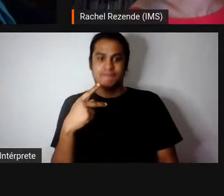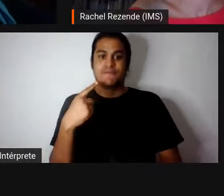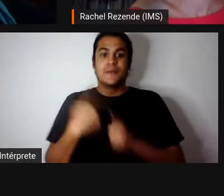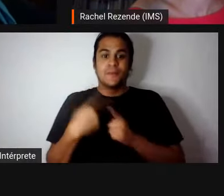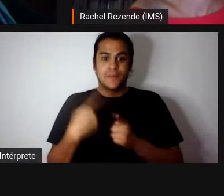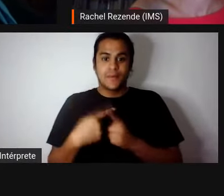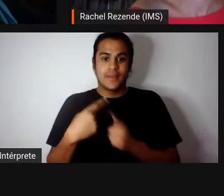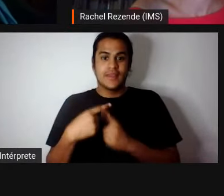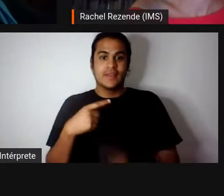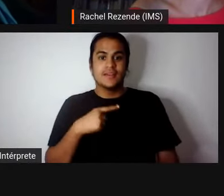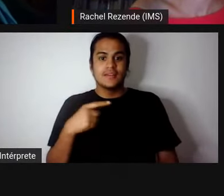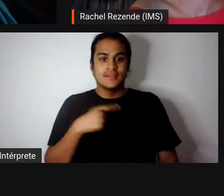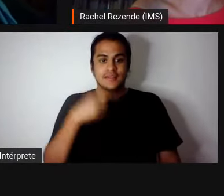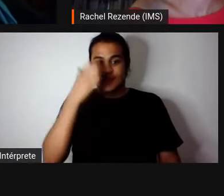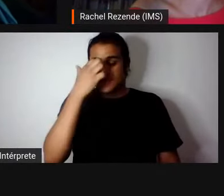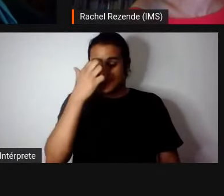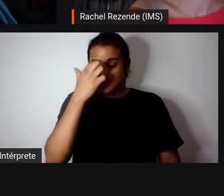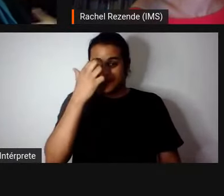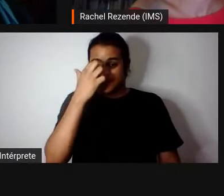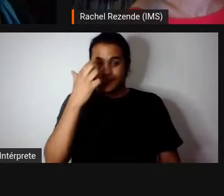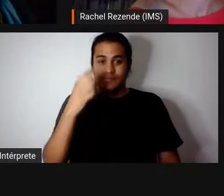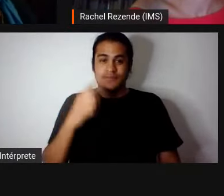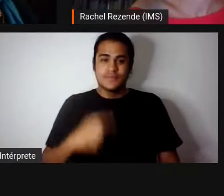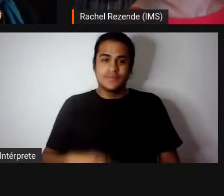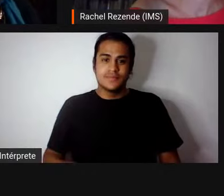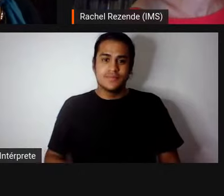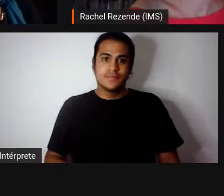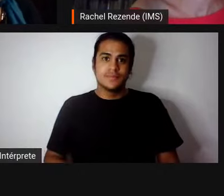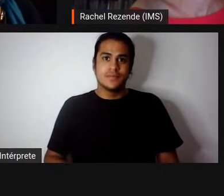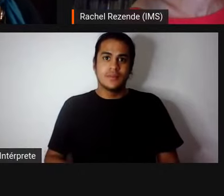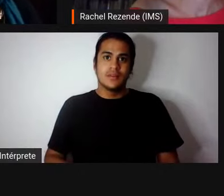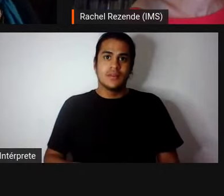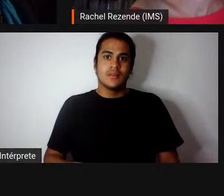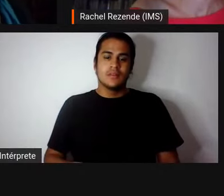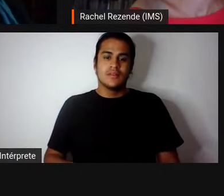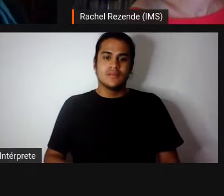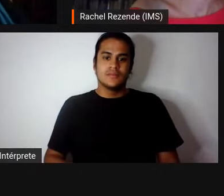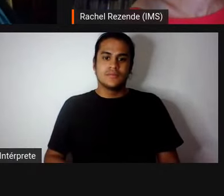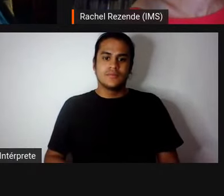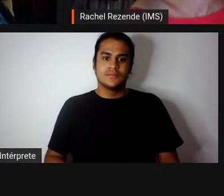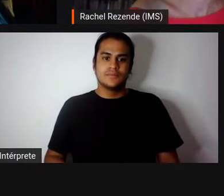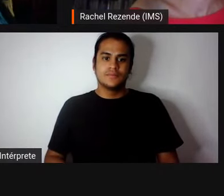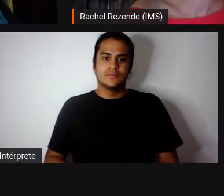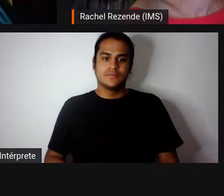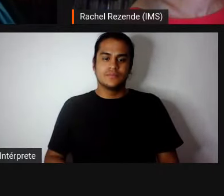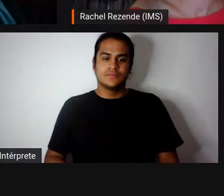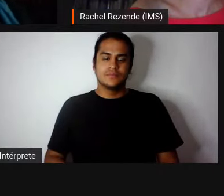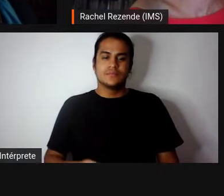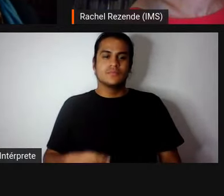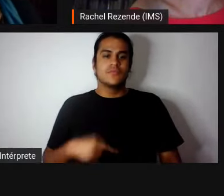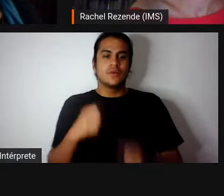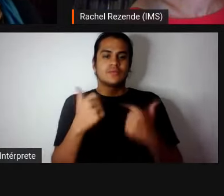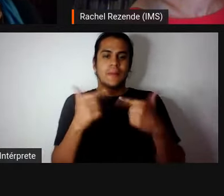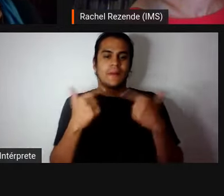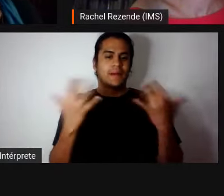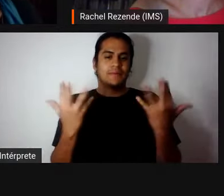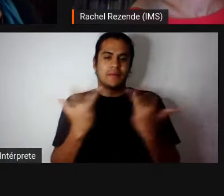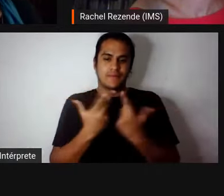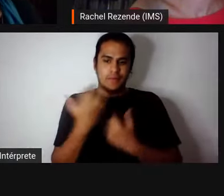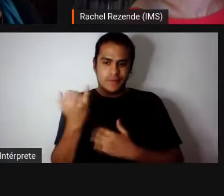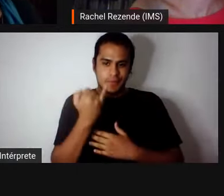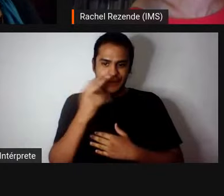parte expográfica. Exatamente. Também é fera, não? Claro, claro, foi fundamental naquele